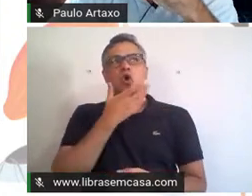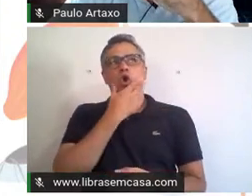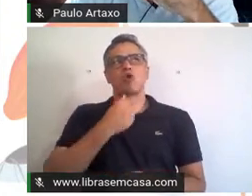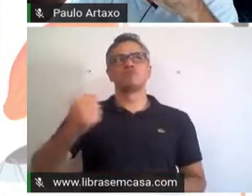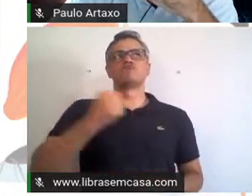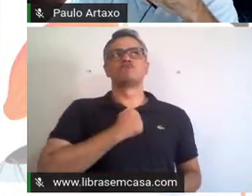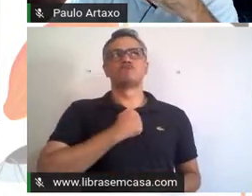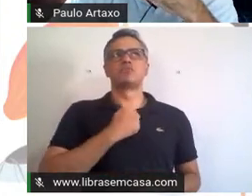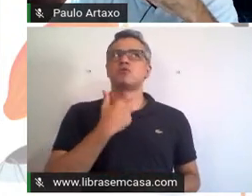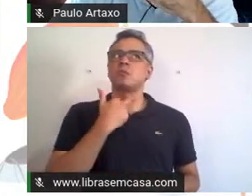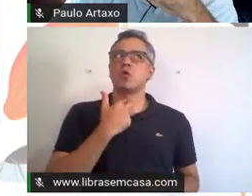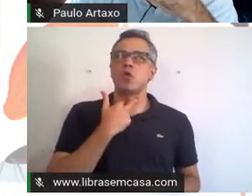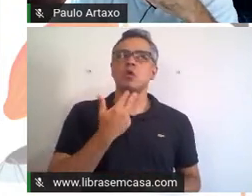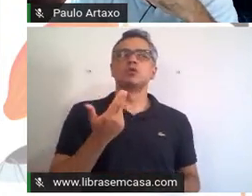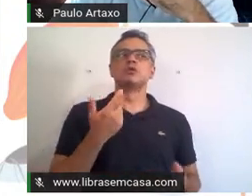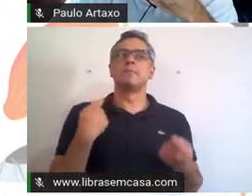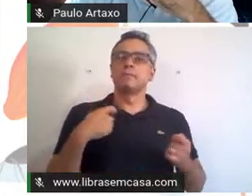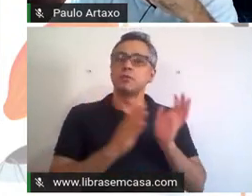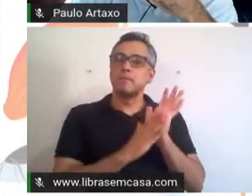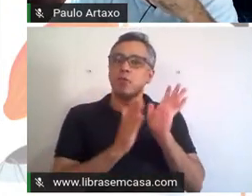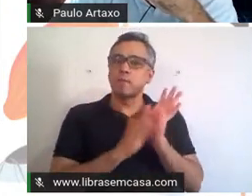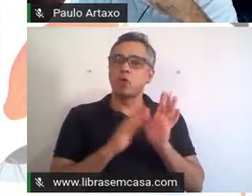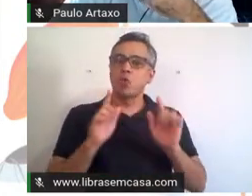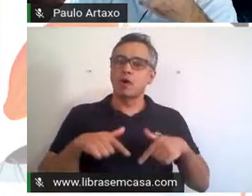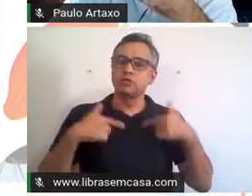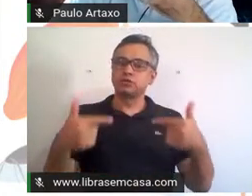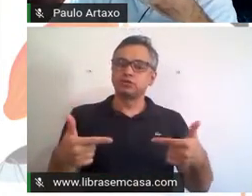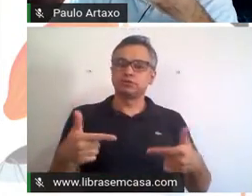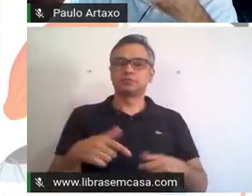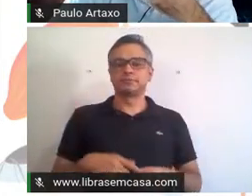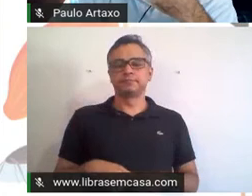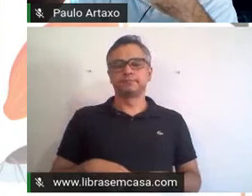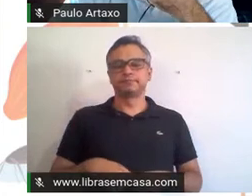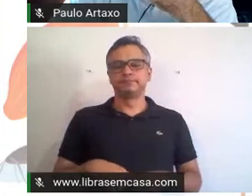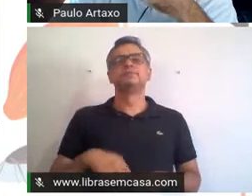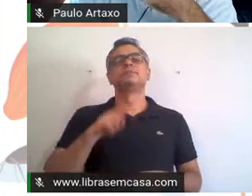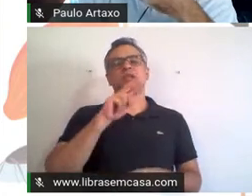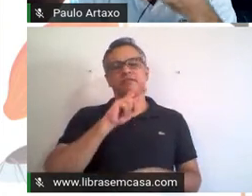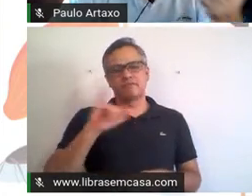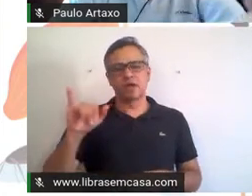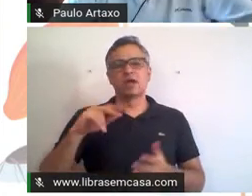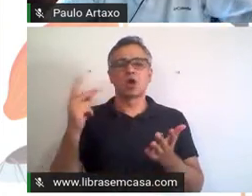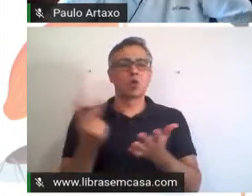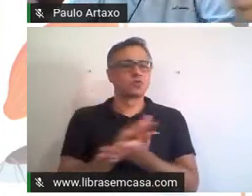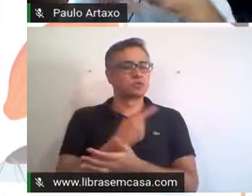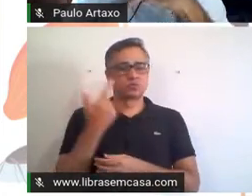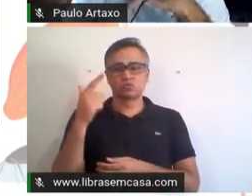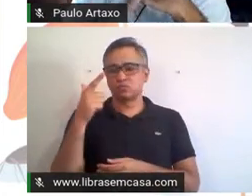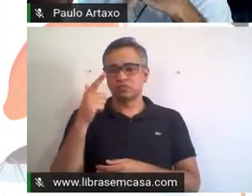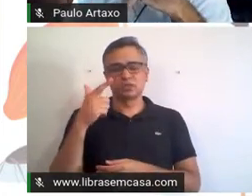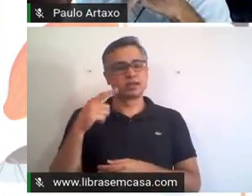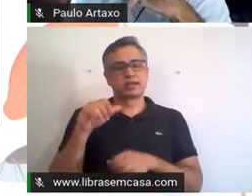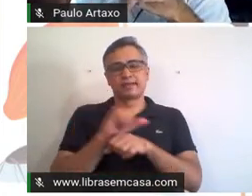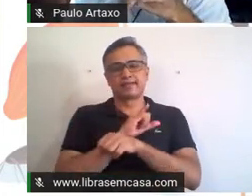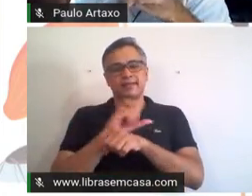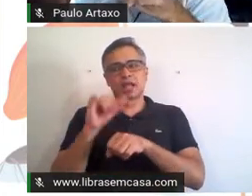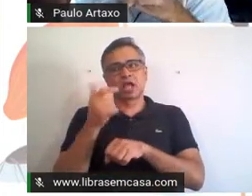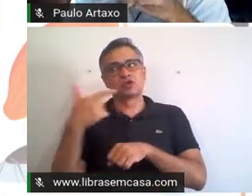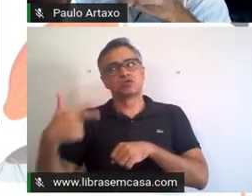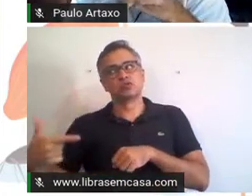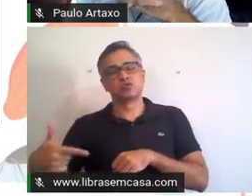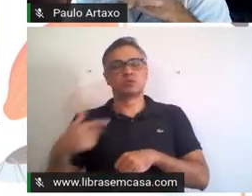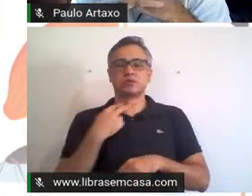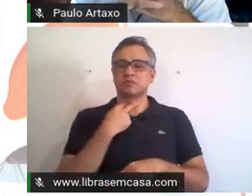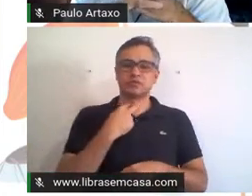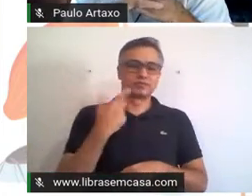então. E o Paulo justamente dizendo que, enfim, vai acontecer porque não existe um plano B. Então, apesar de todos esses desafios que